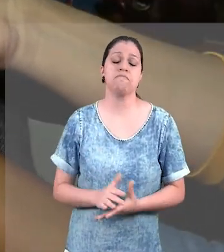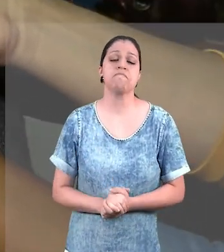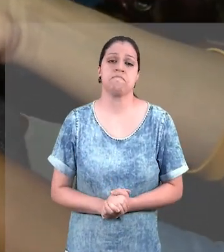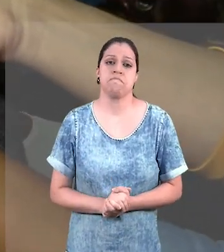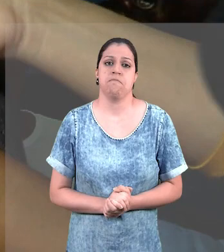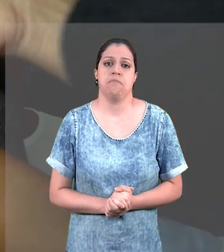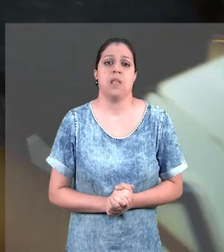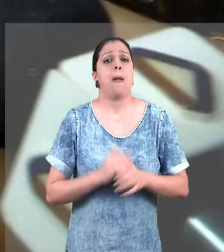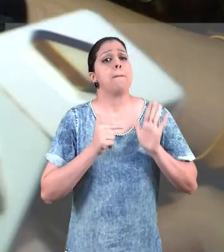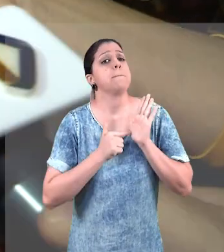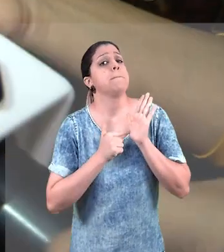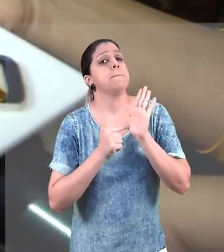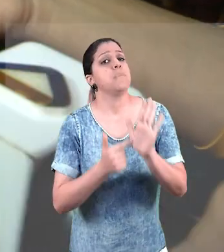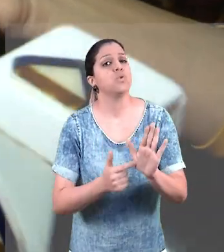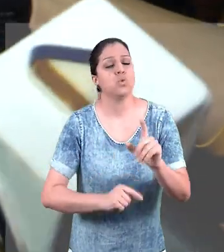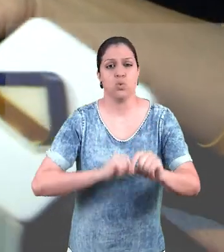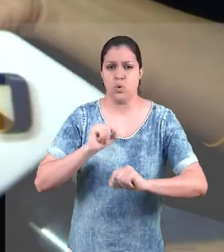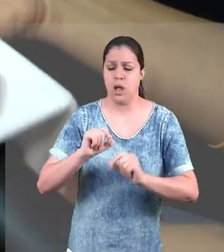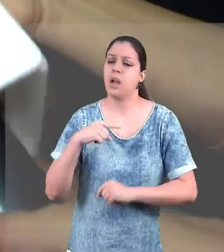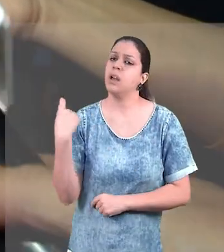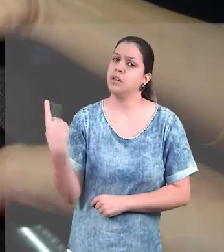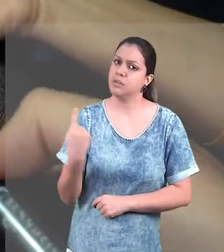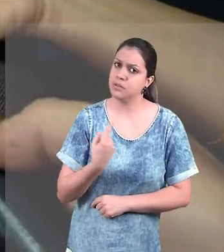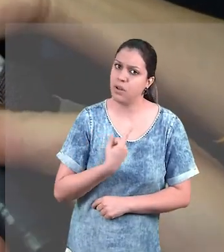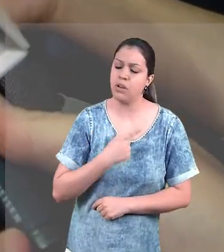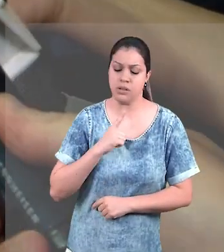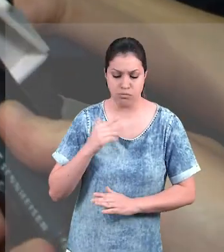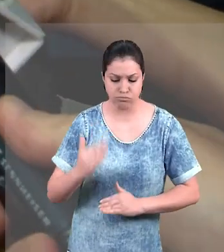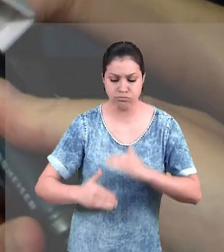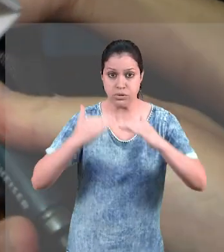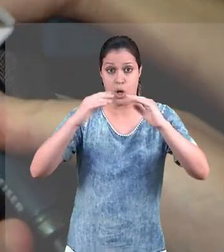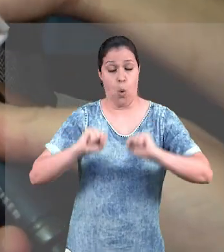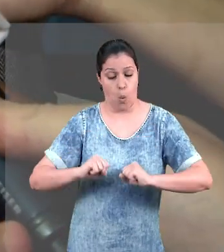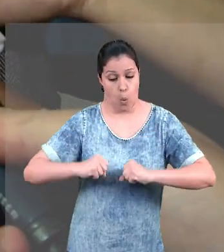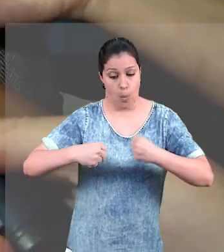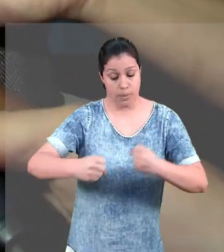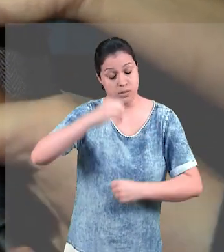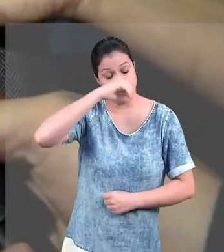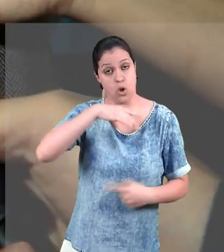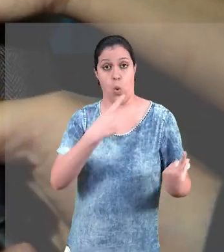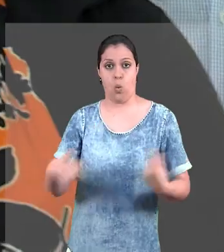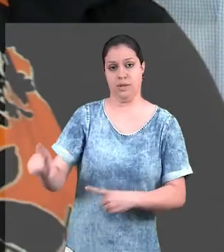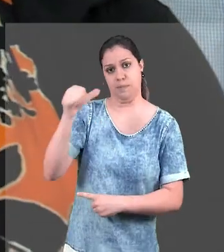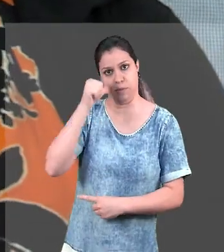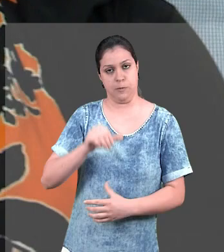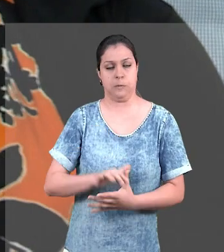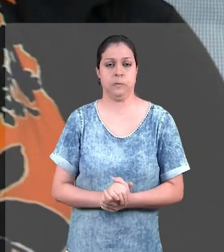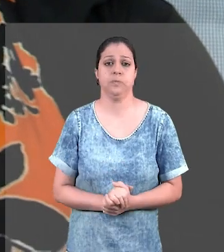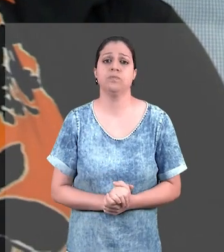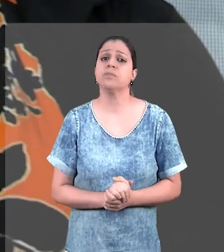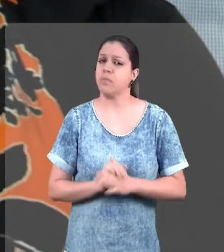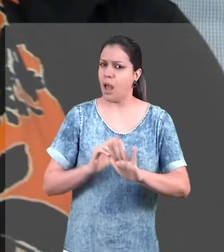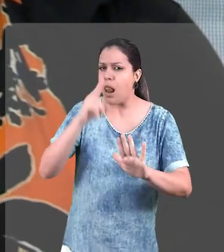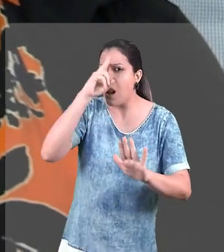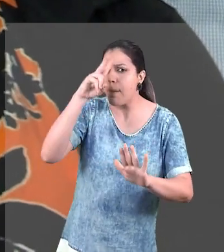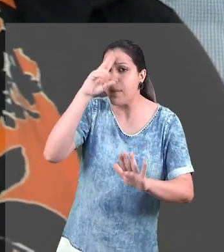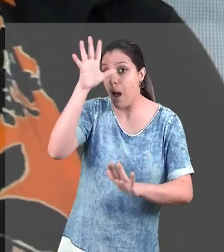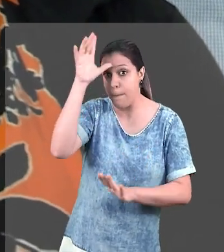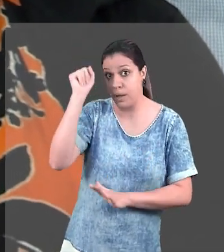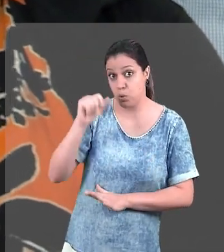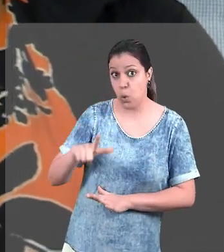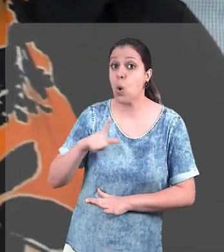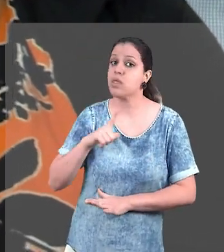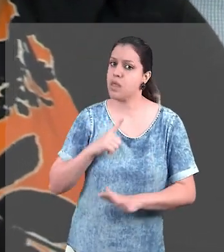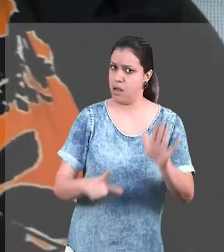isso mostrou e demonstrou o quanto nós estamos avançados no combate ao feminicídio. Vale lembrar que Mato Grosso do Sul